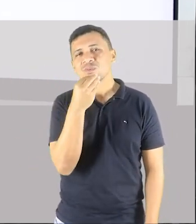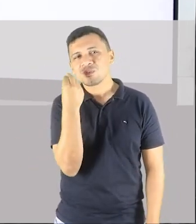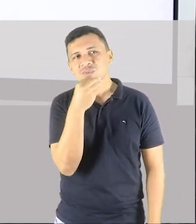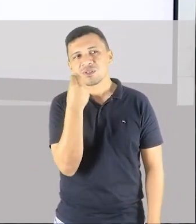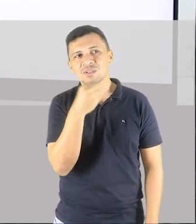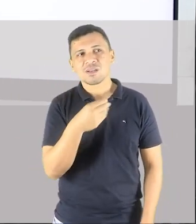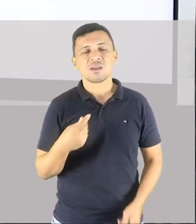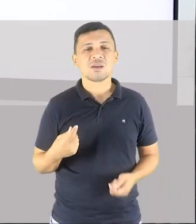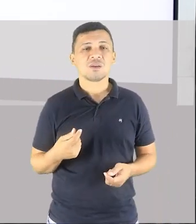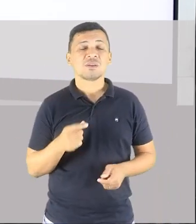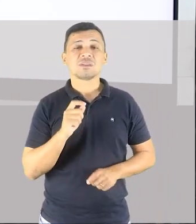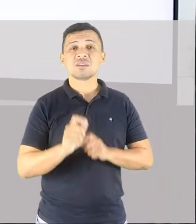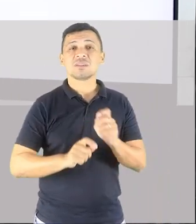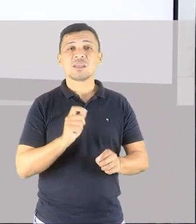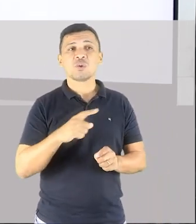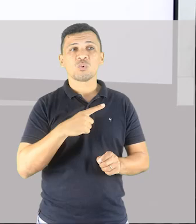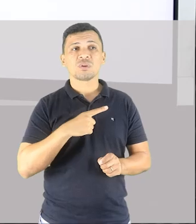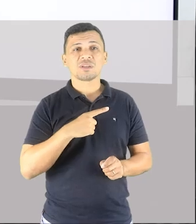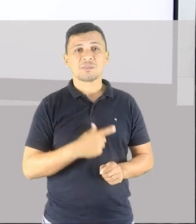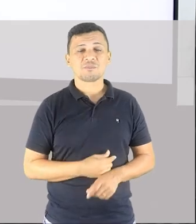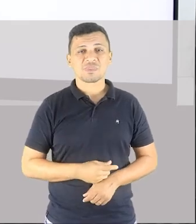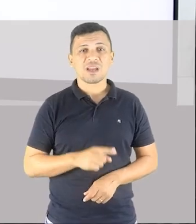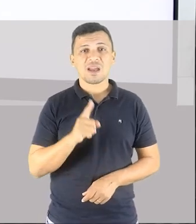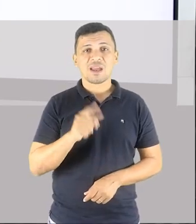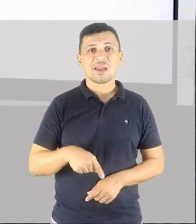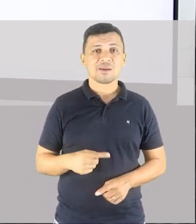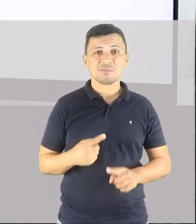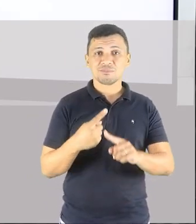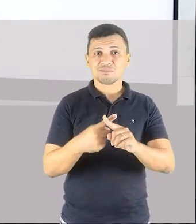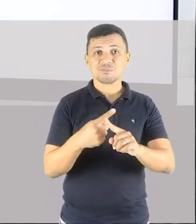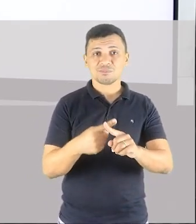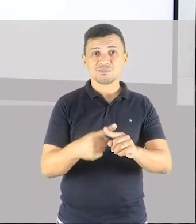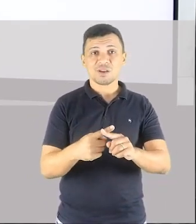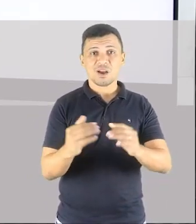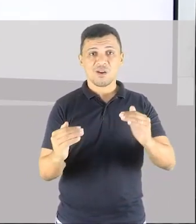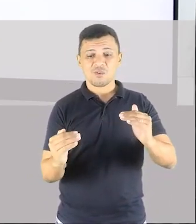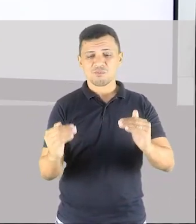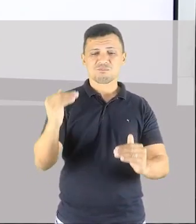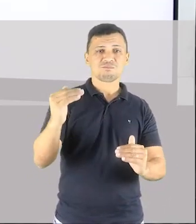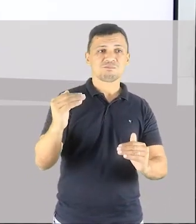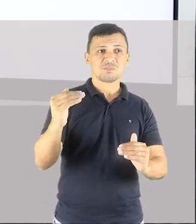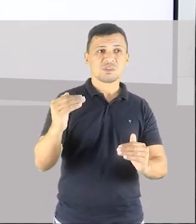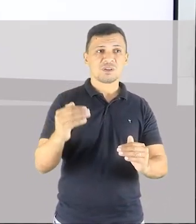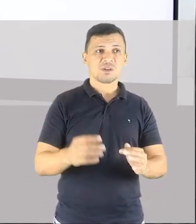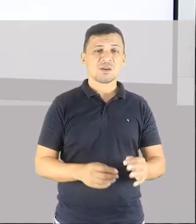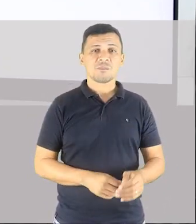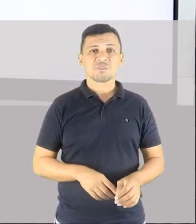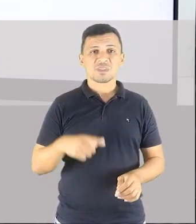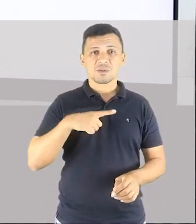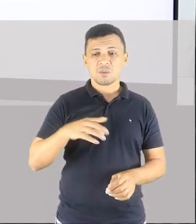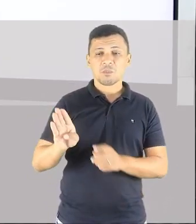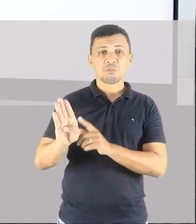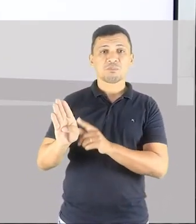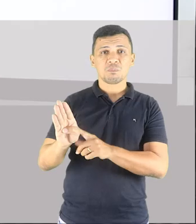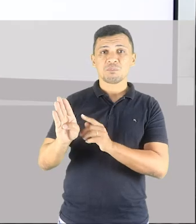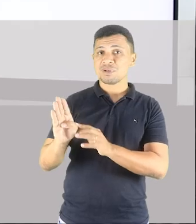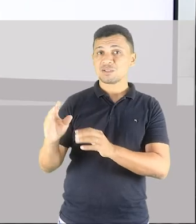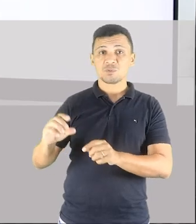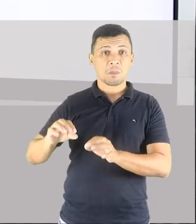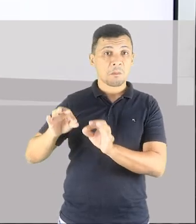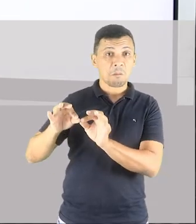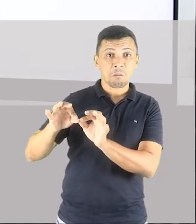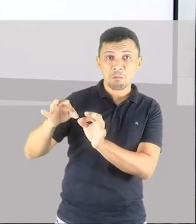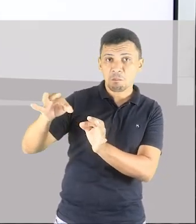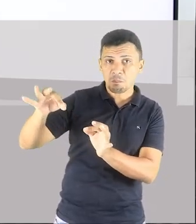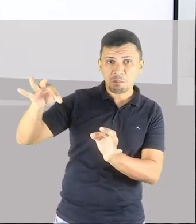momento, essas duas grandezas no mesmo membro são inversamente proporcionais. Quanto maior for o braço, ou seja, quanto